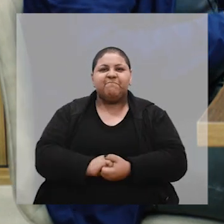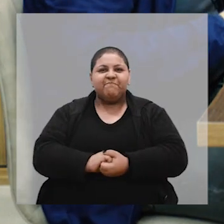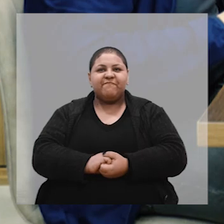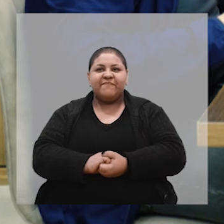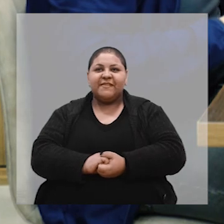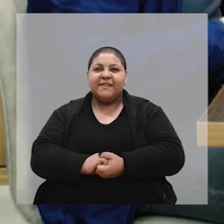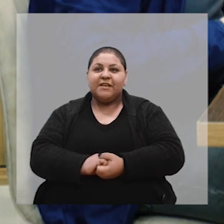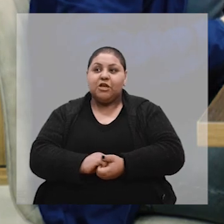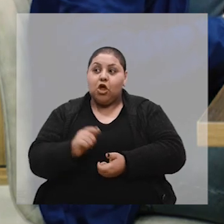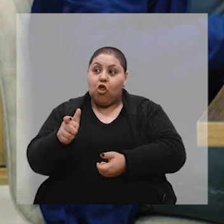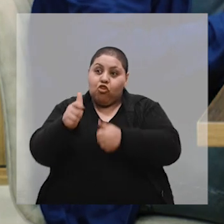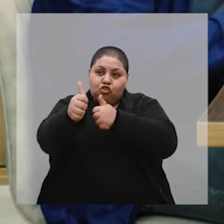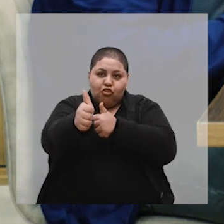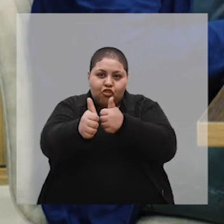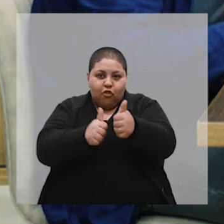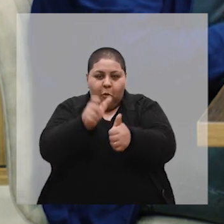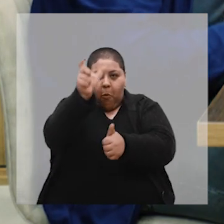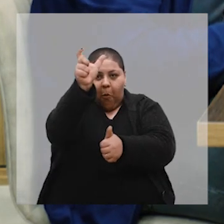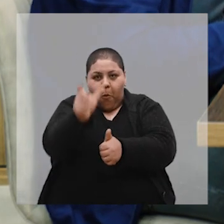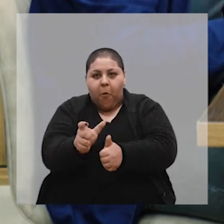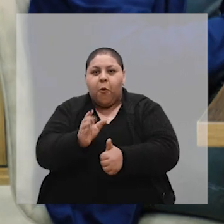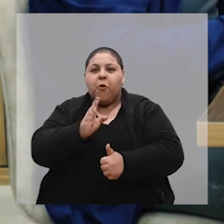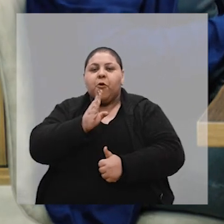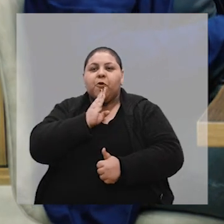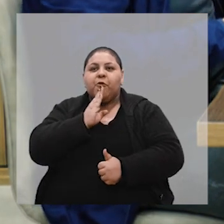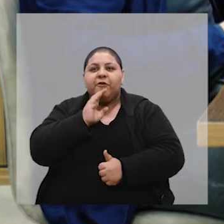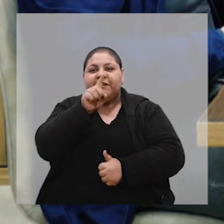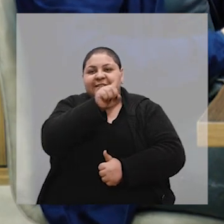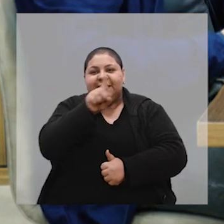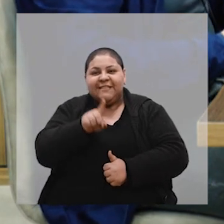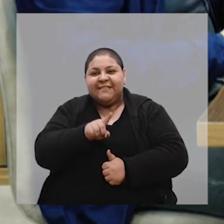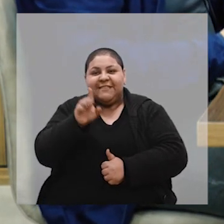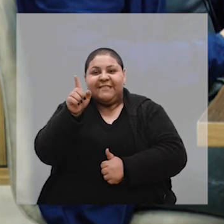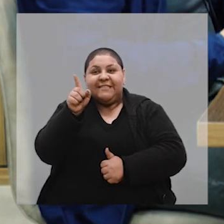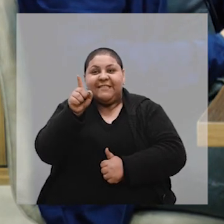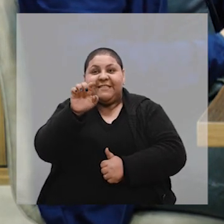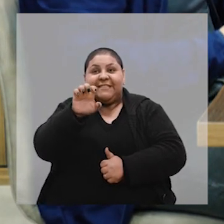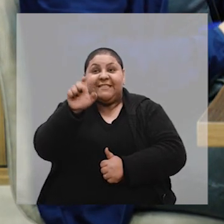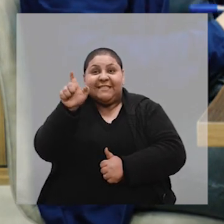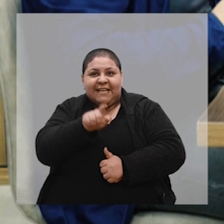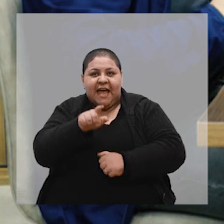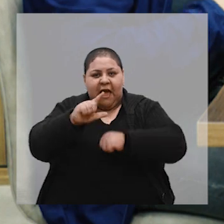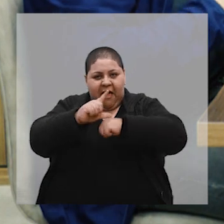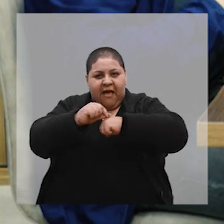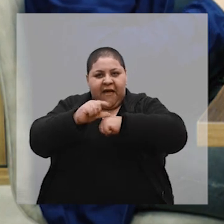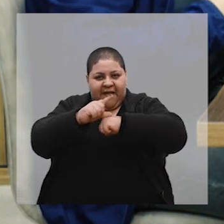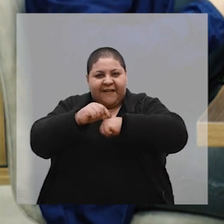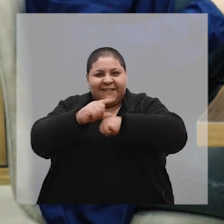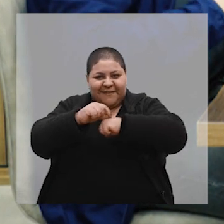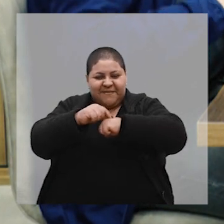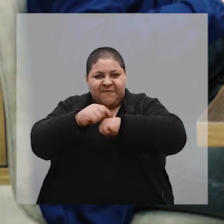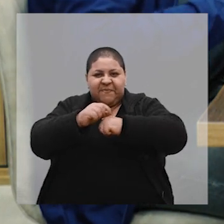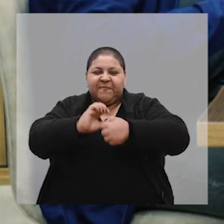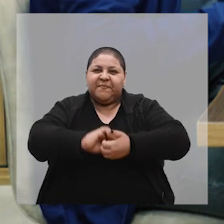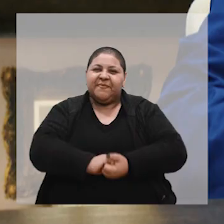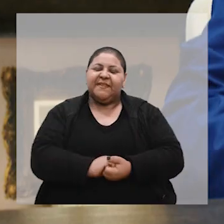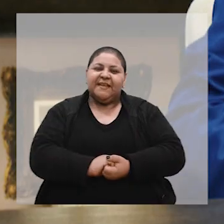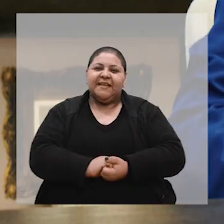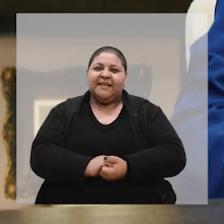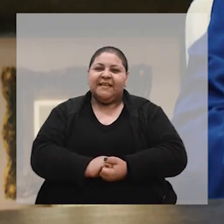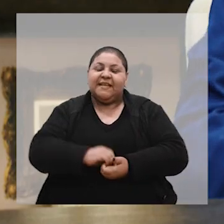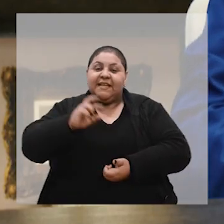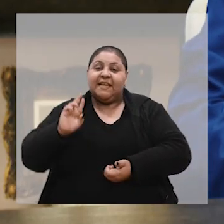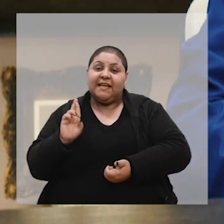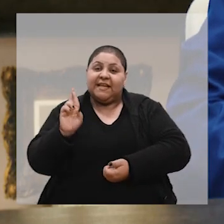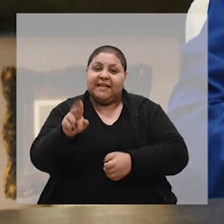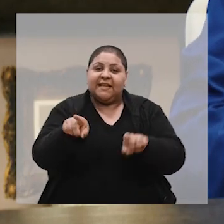Exatamente. O nosso atleta, o conhecido Zé, né, carinhosamente é conhecido assim, José Adolfo Tolfo da Silva,